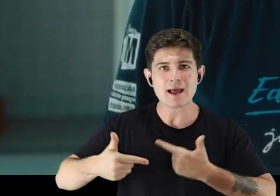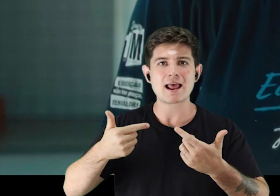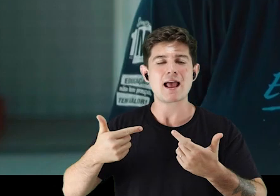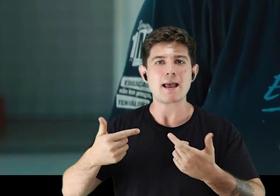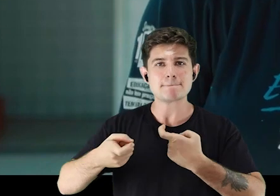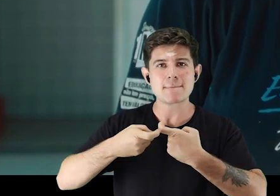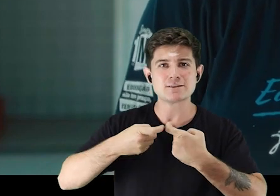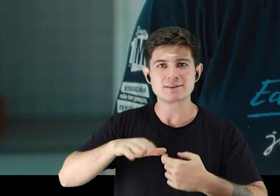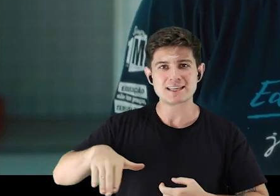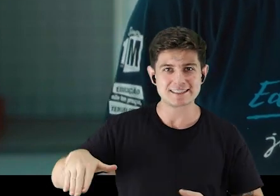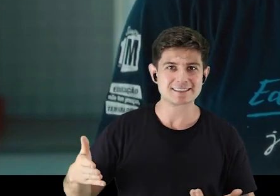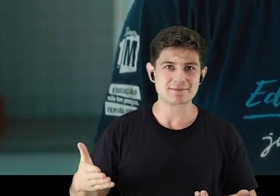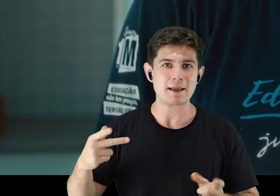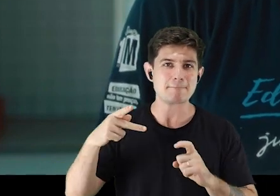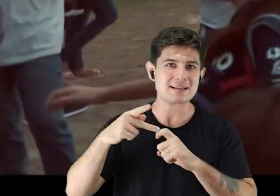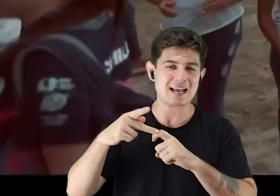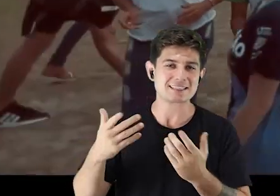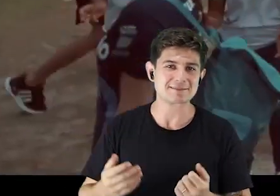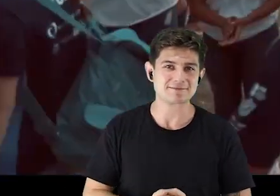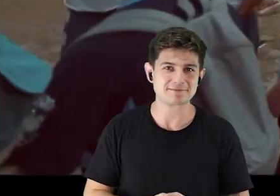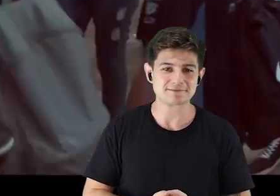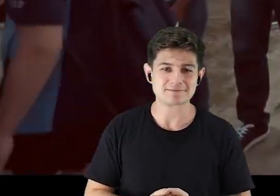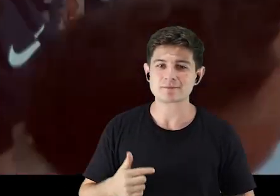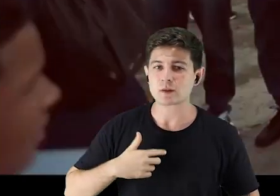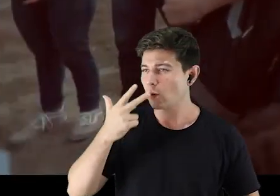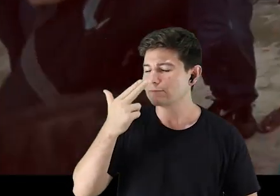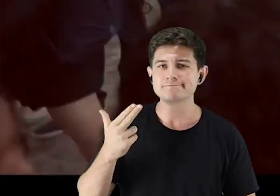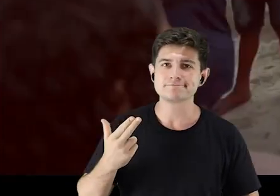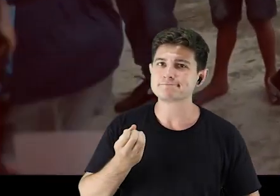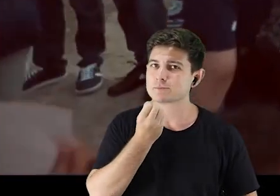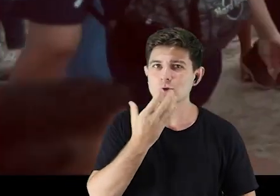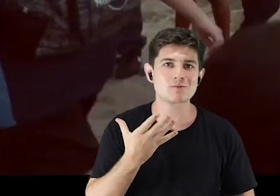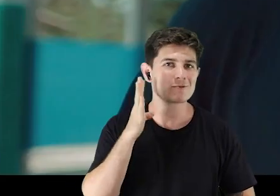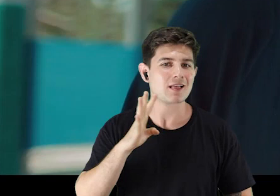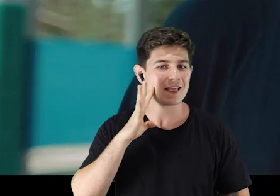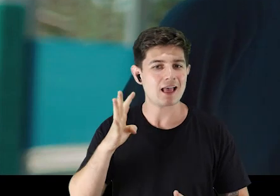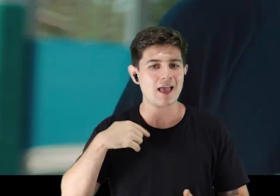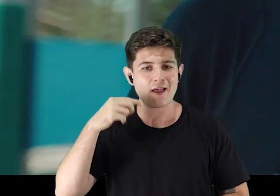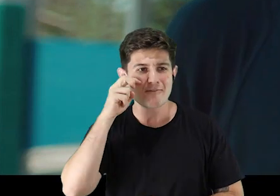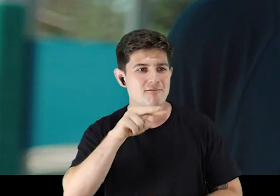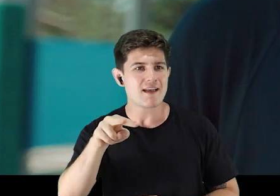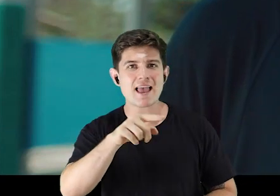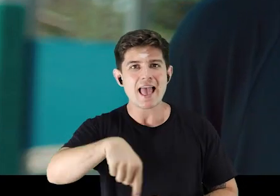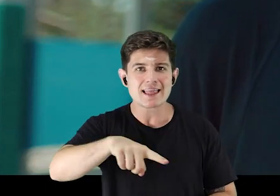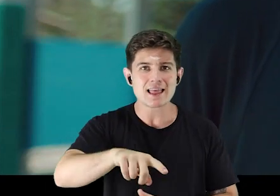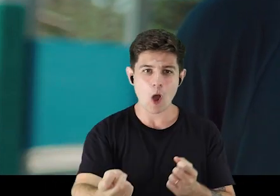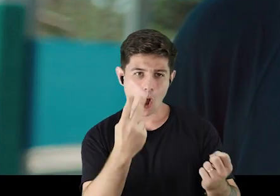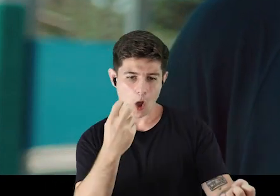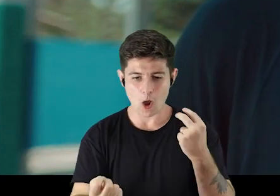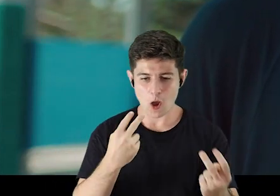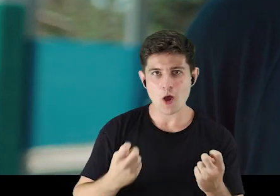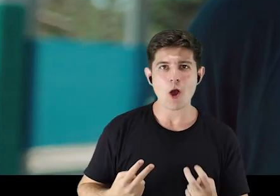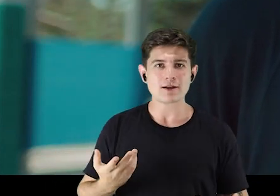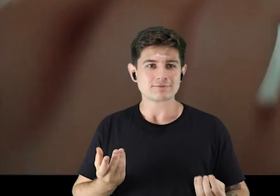ser pediatra e médica no geral. Acho que é muito gratificante, é muito emocionante ver os olhares